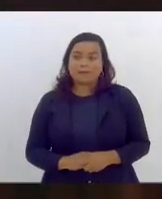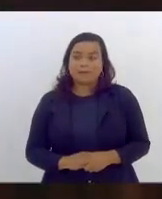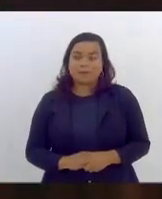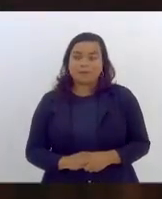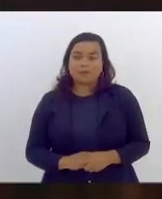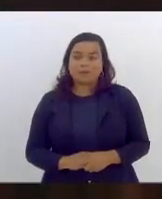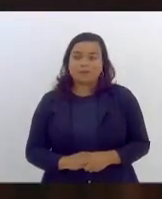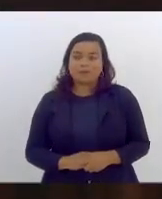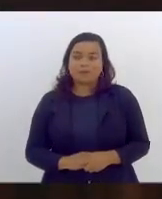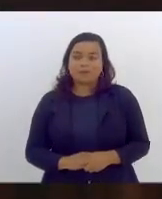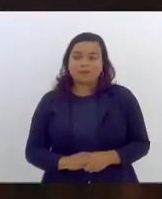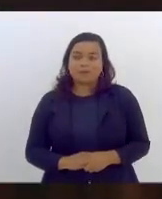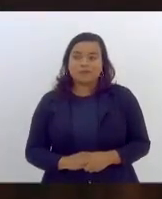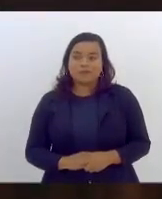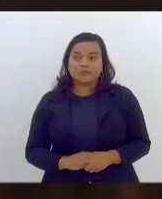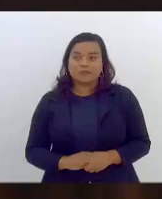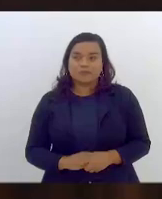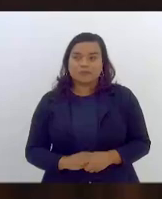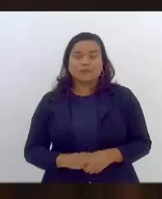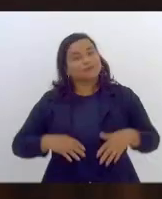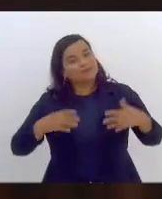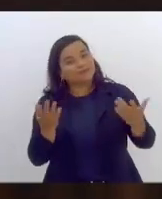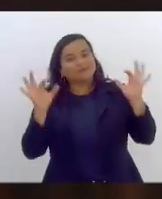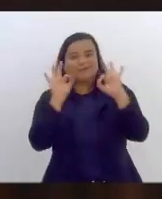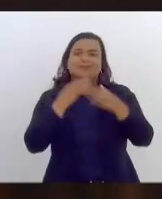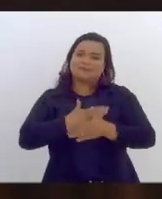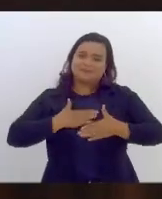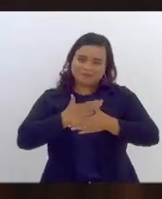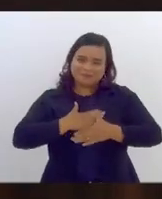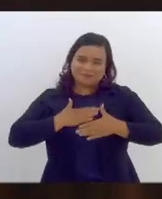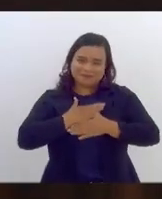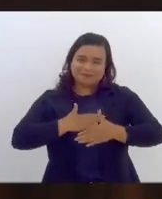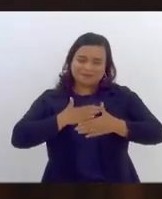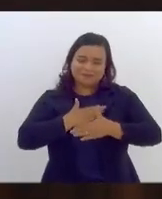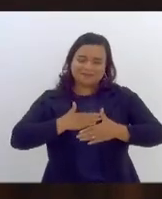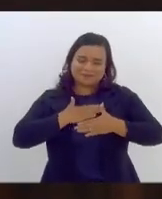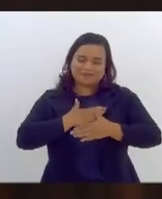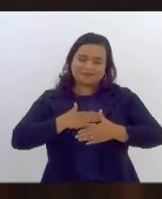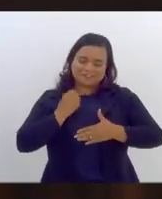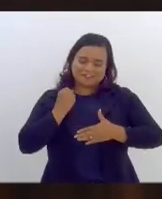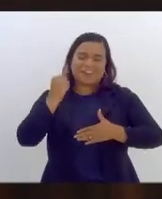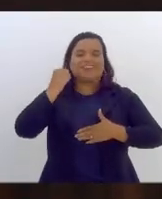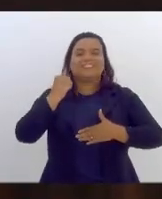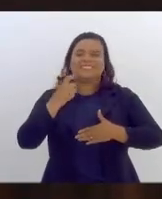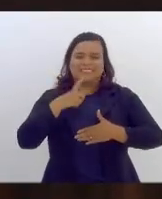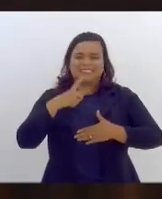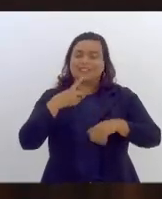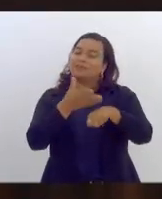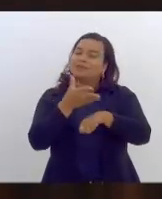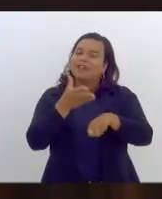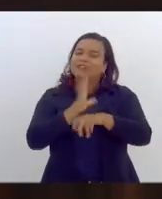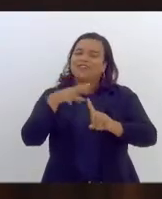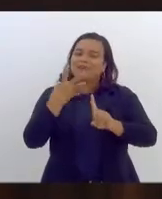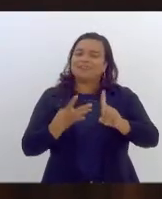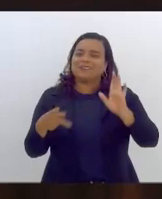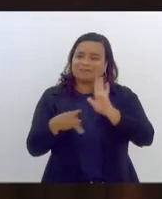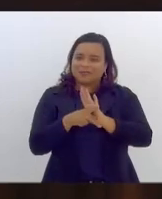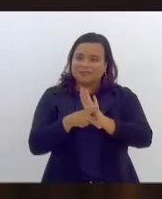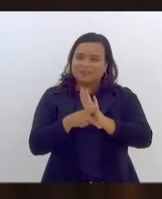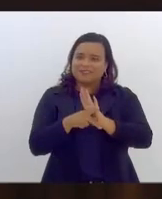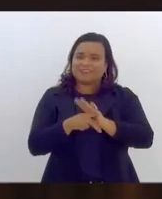É uma honra muito grande participar dessa homenagem.